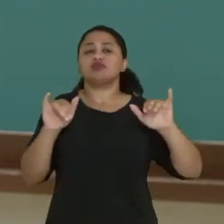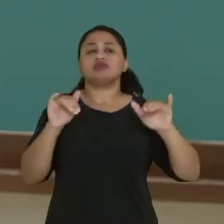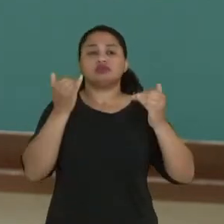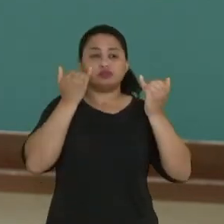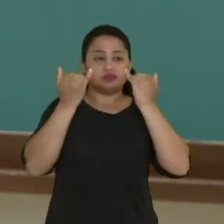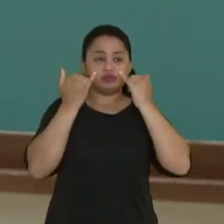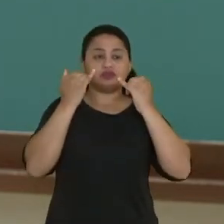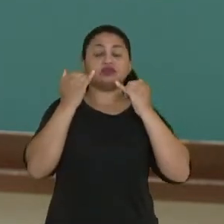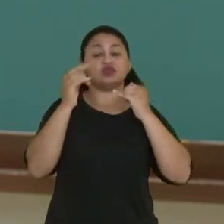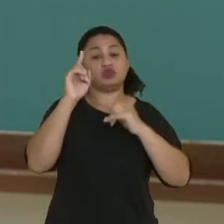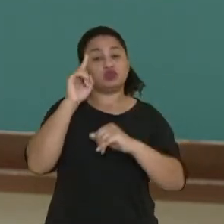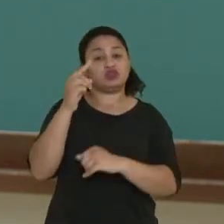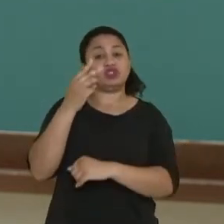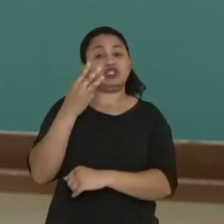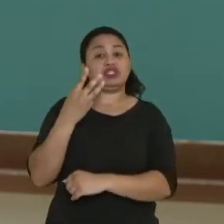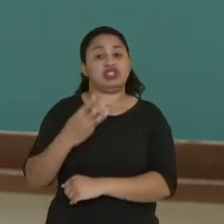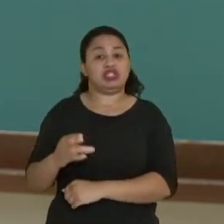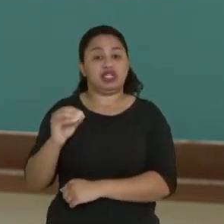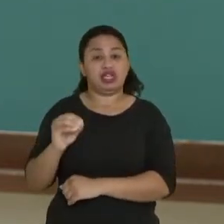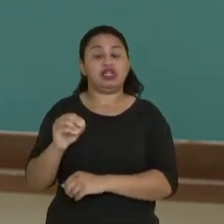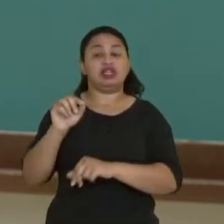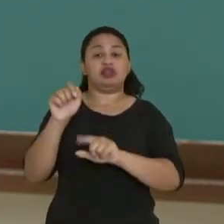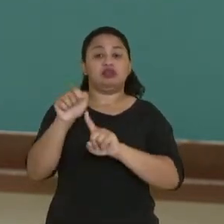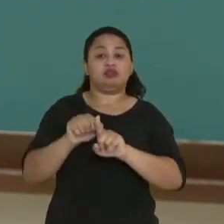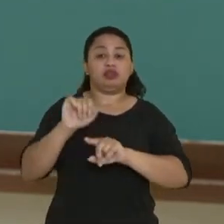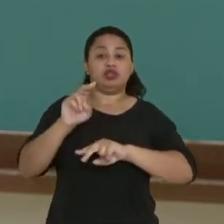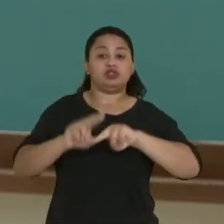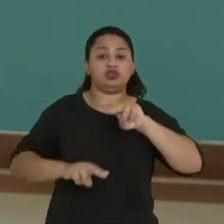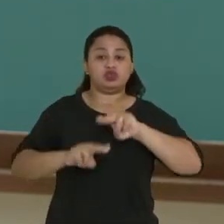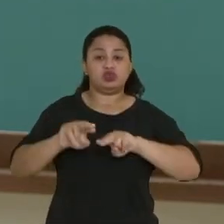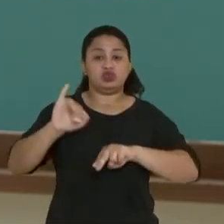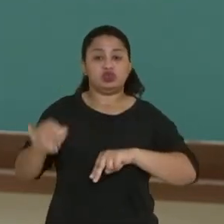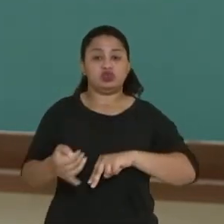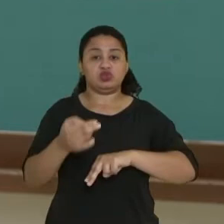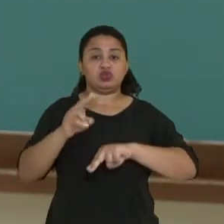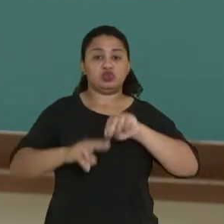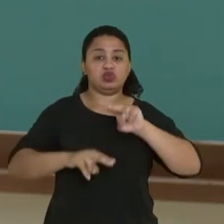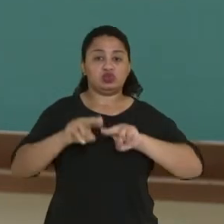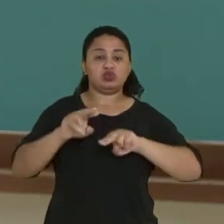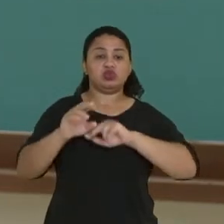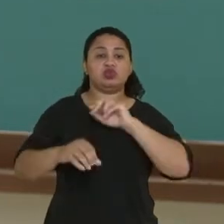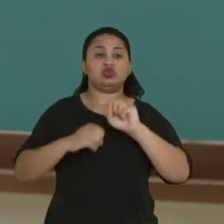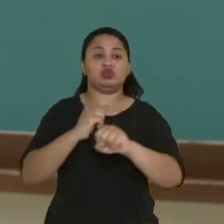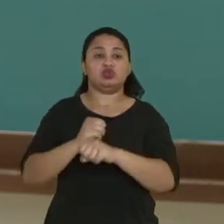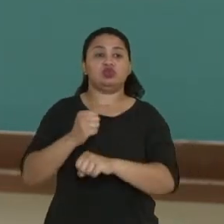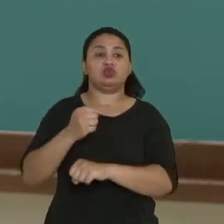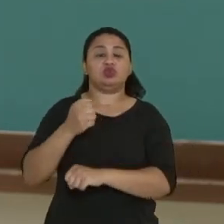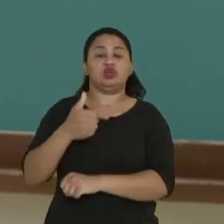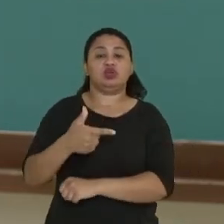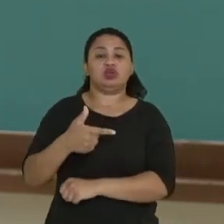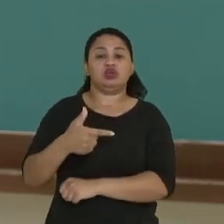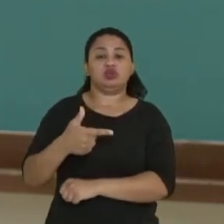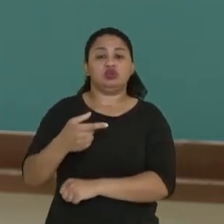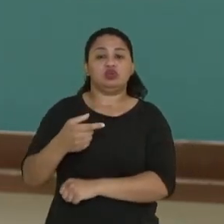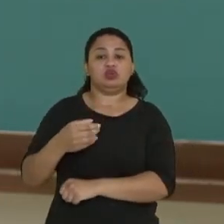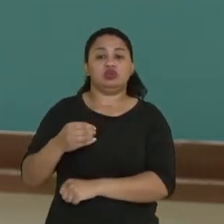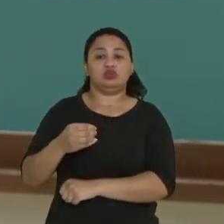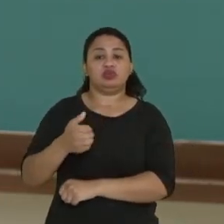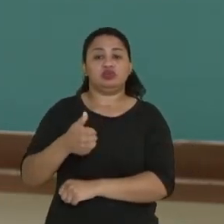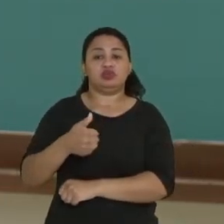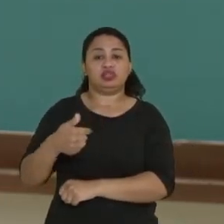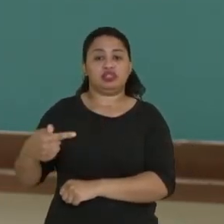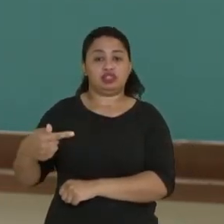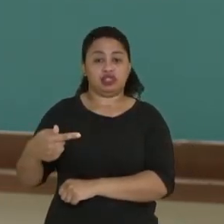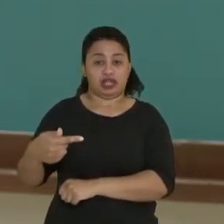Em 30 de 6 de 2017, às 17h48, por Bianca